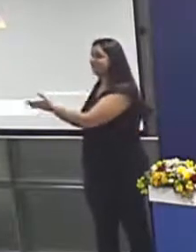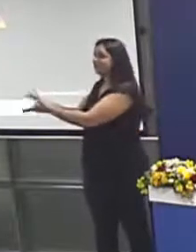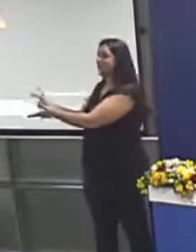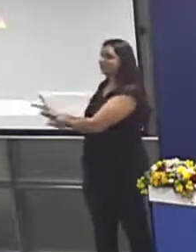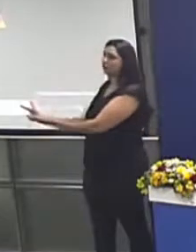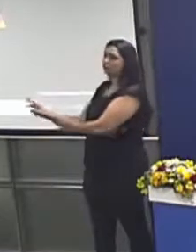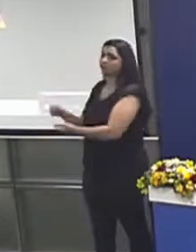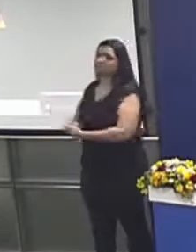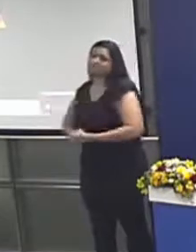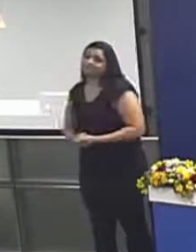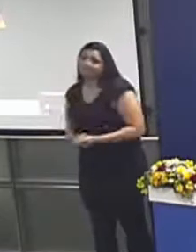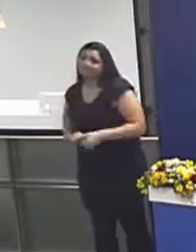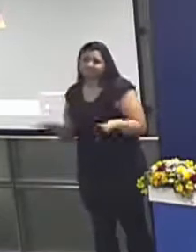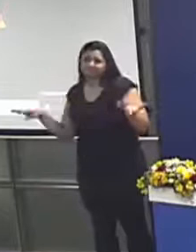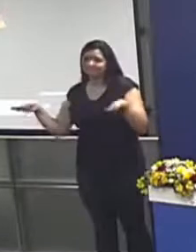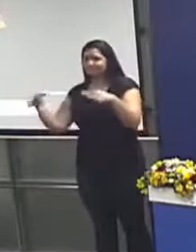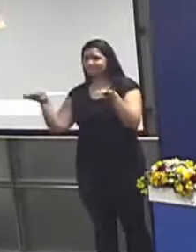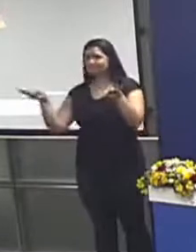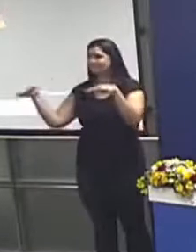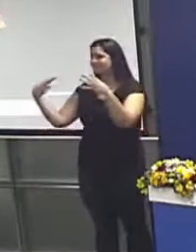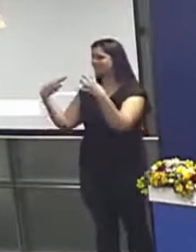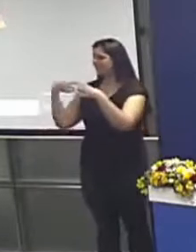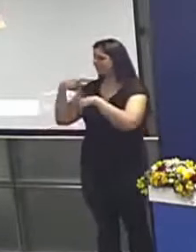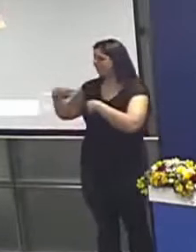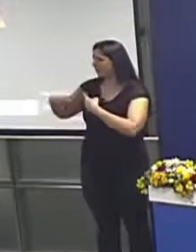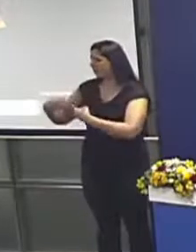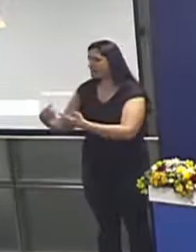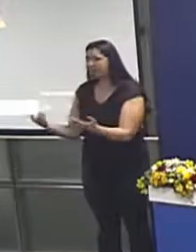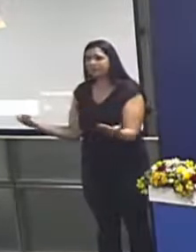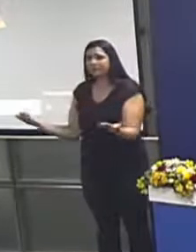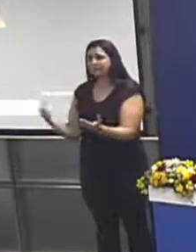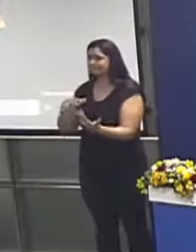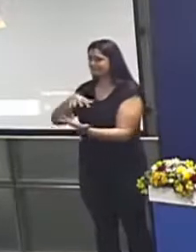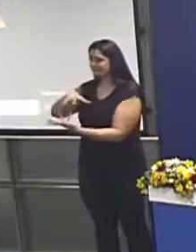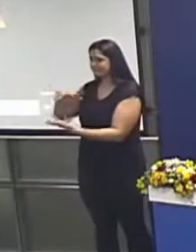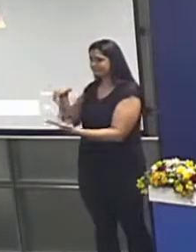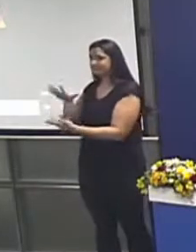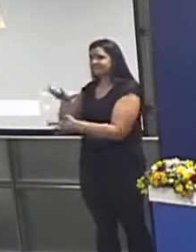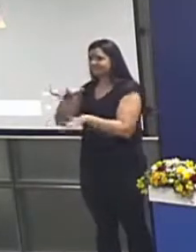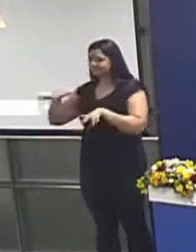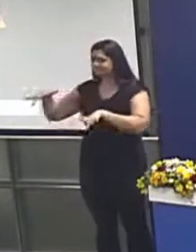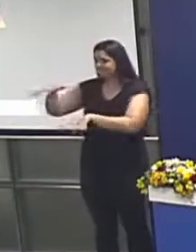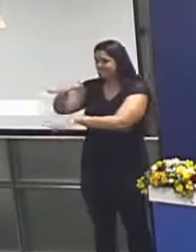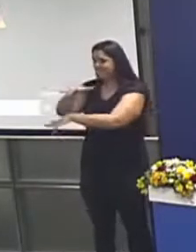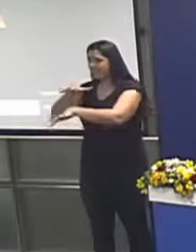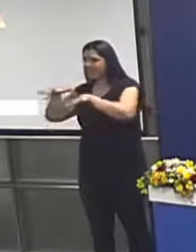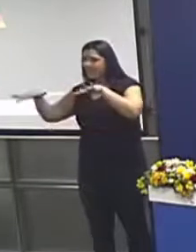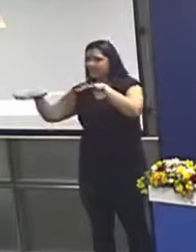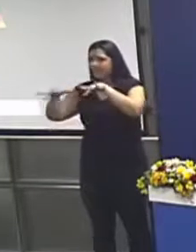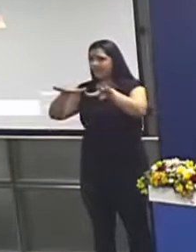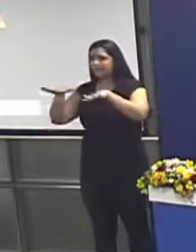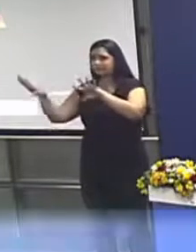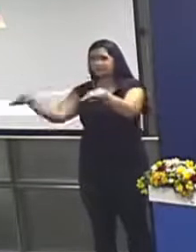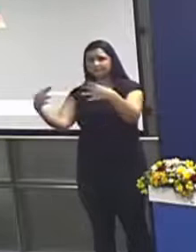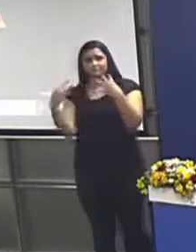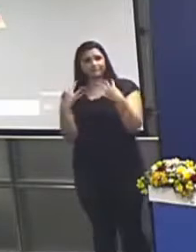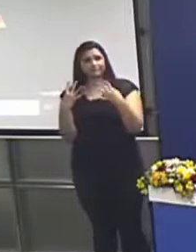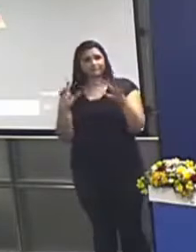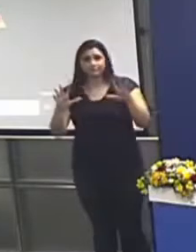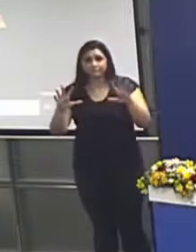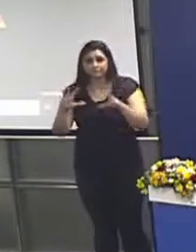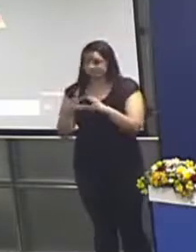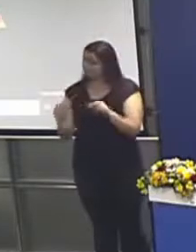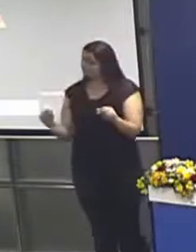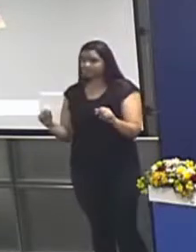dedo. Essa ótica acabou com a minha geração. Bem-vindo ao mundo mágico da manipulação. Valeu pela atenção, não